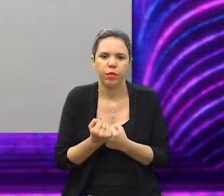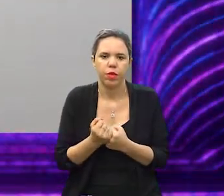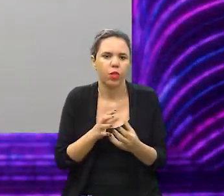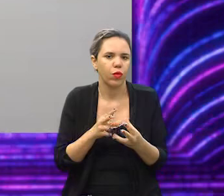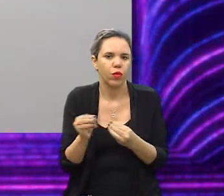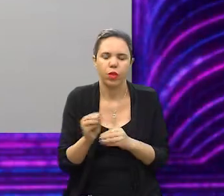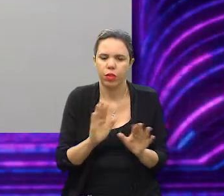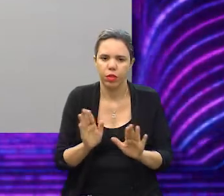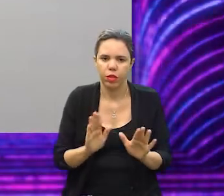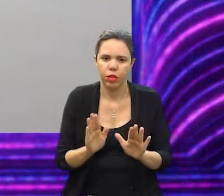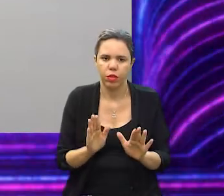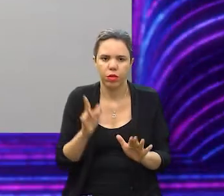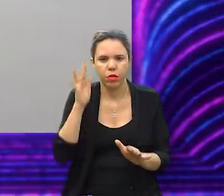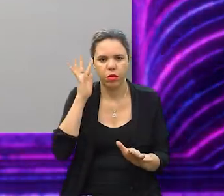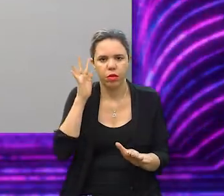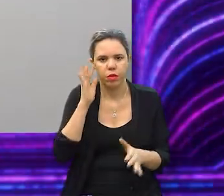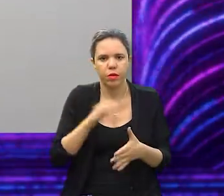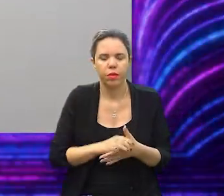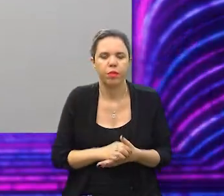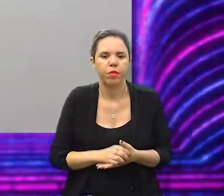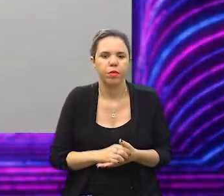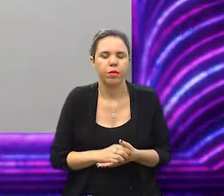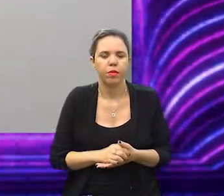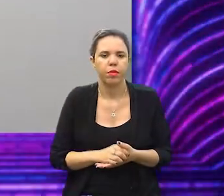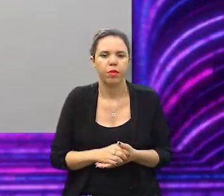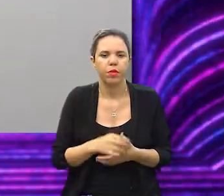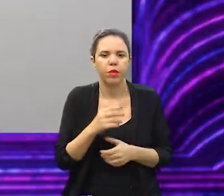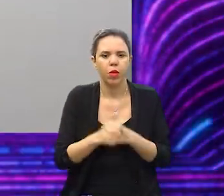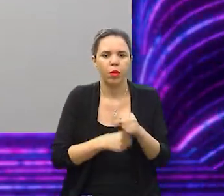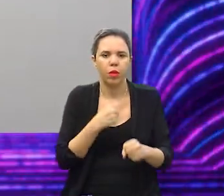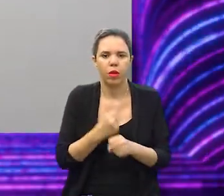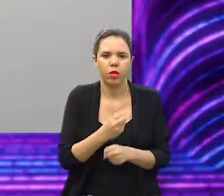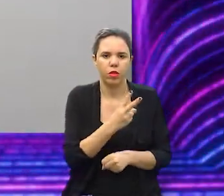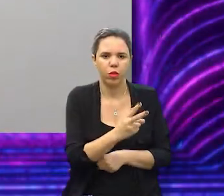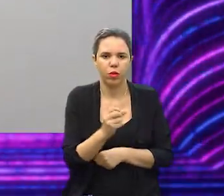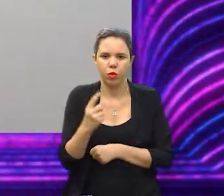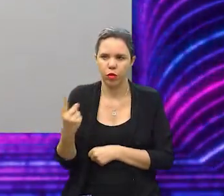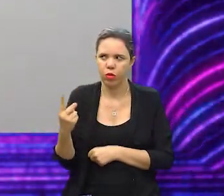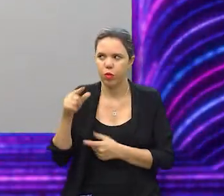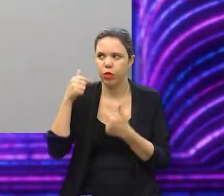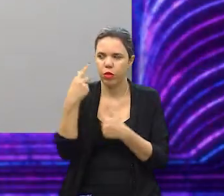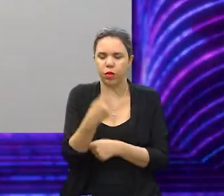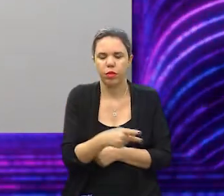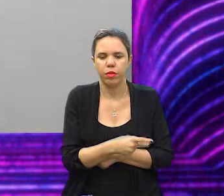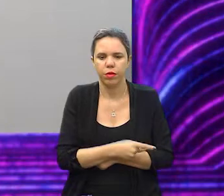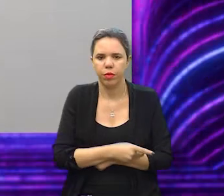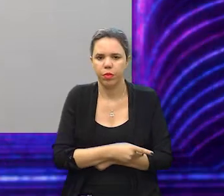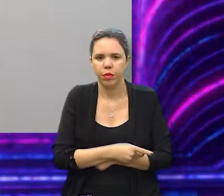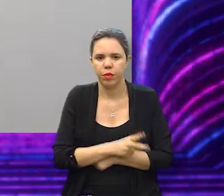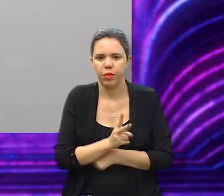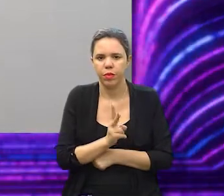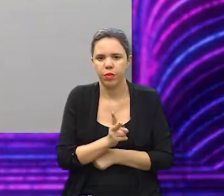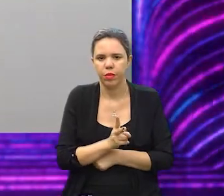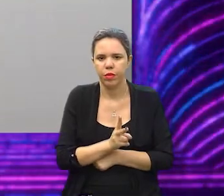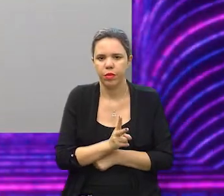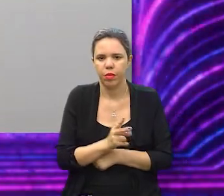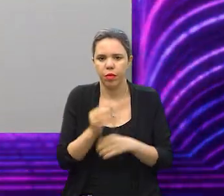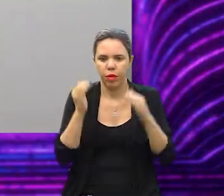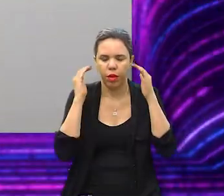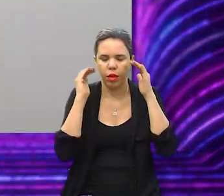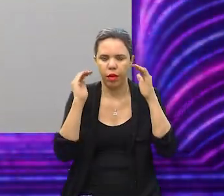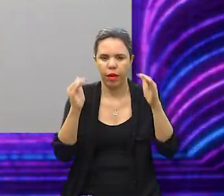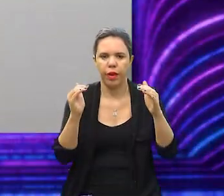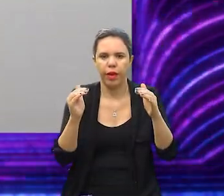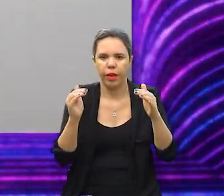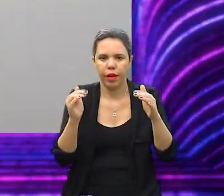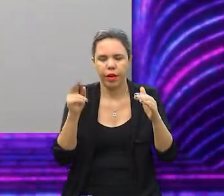fugir daquilo que eles imaginavam lá em 2001 dos personagens dele. Então a gente está sempre seguindo aí